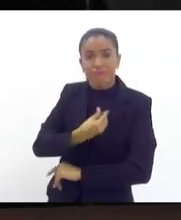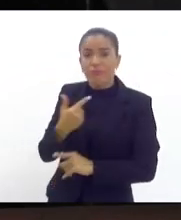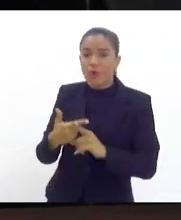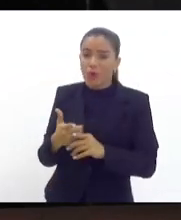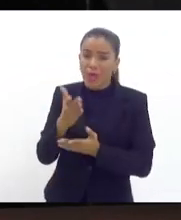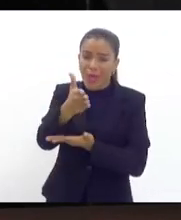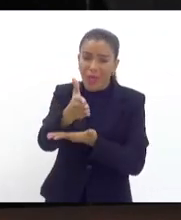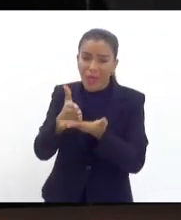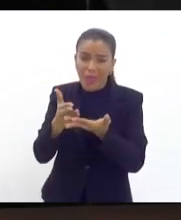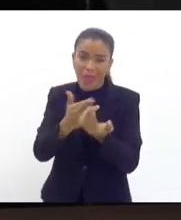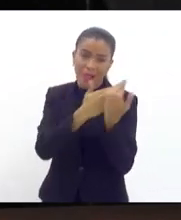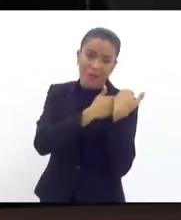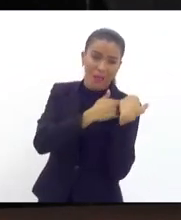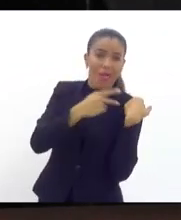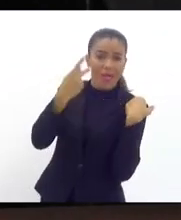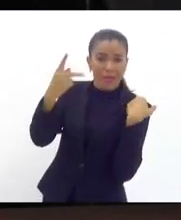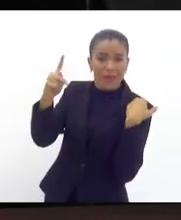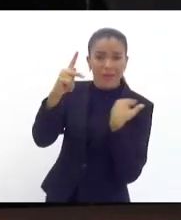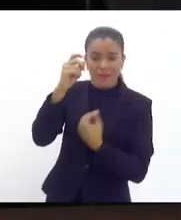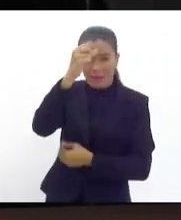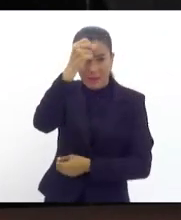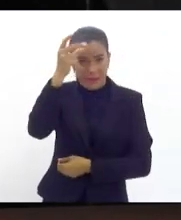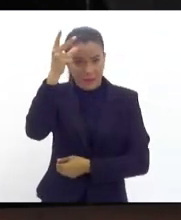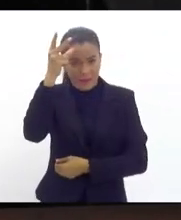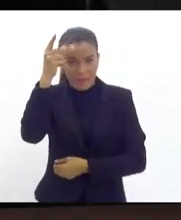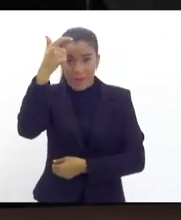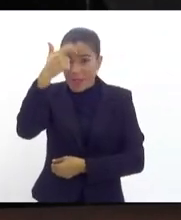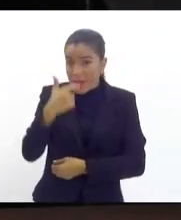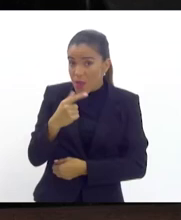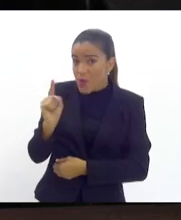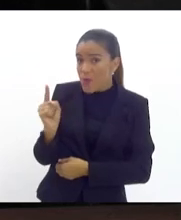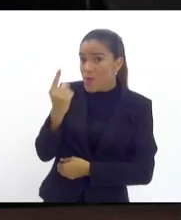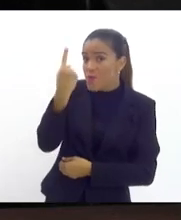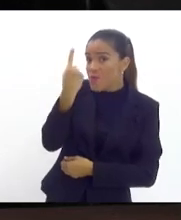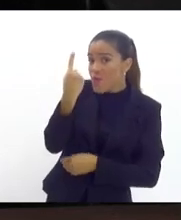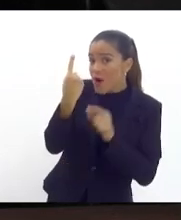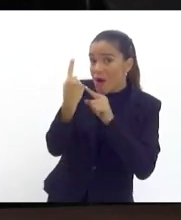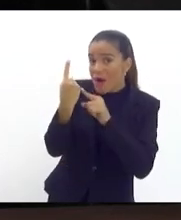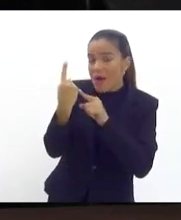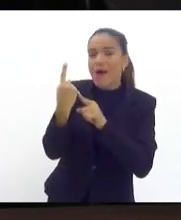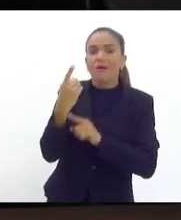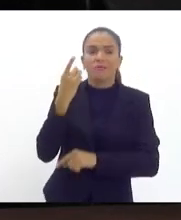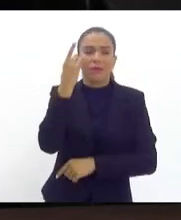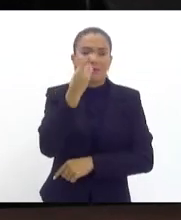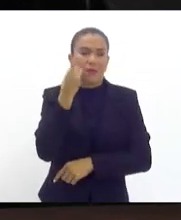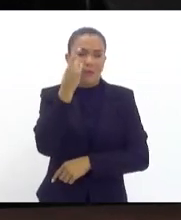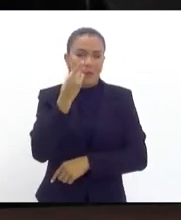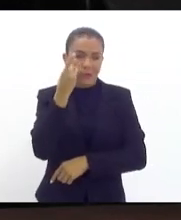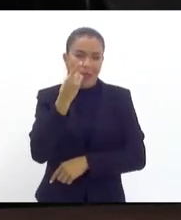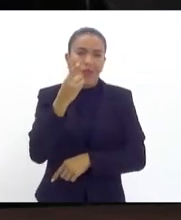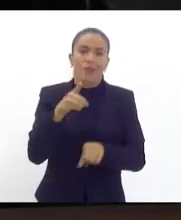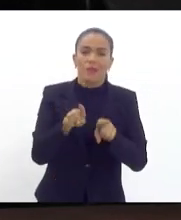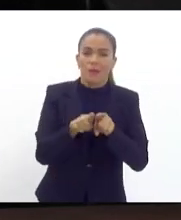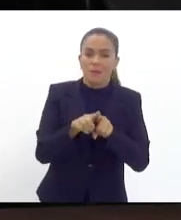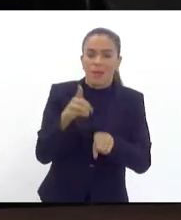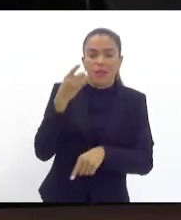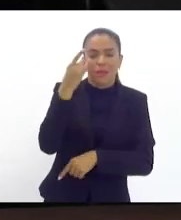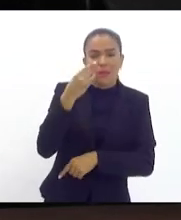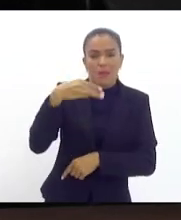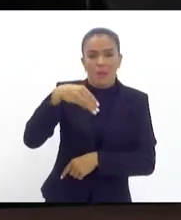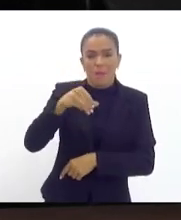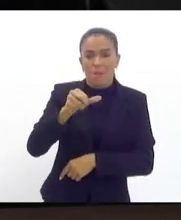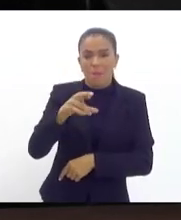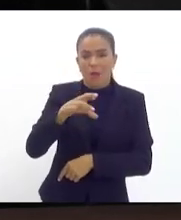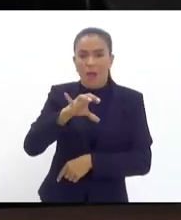é assim da Prefeitura e eu fui uma das dos parlamentares Deputado Márcio Alberto Com certeza